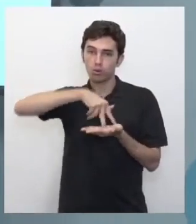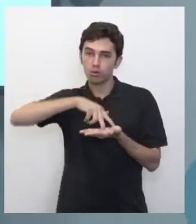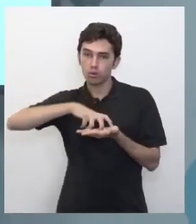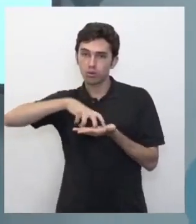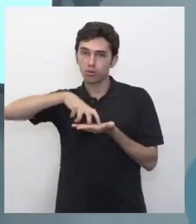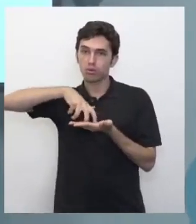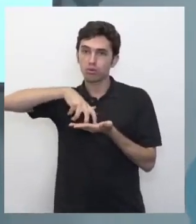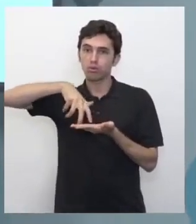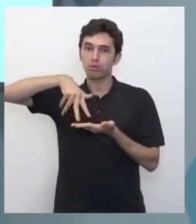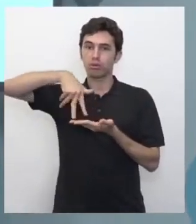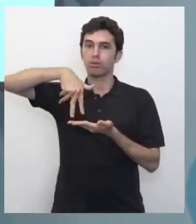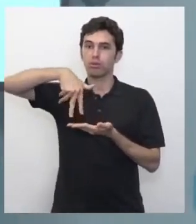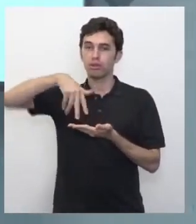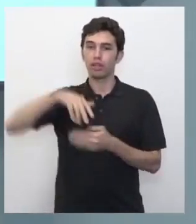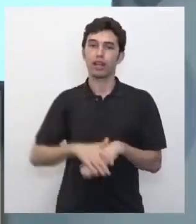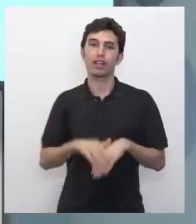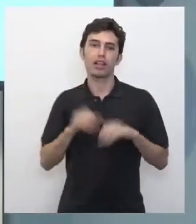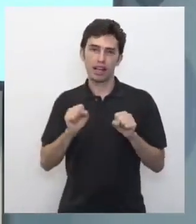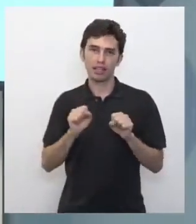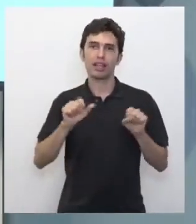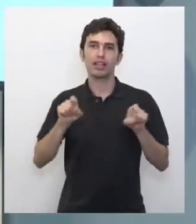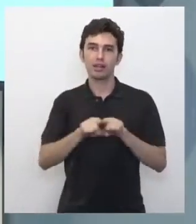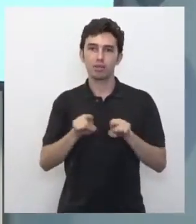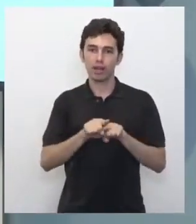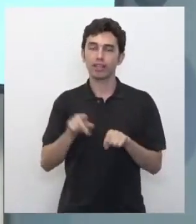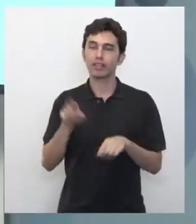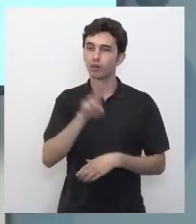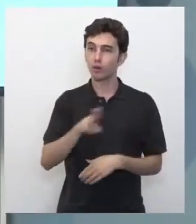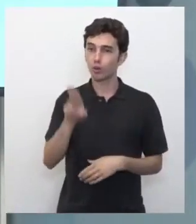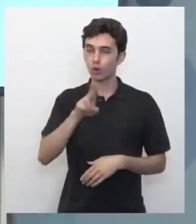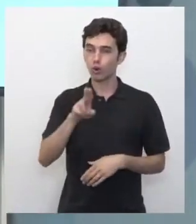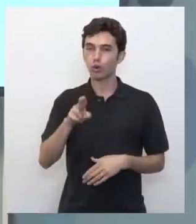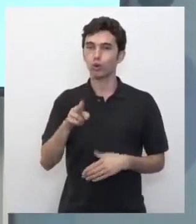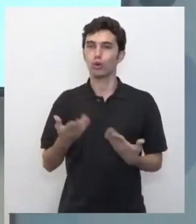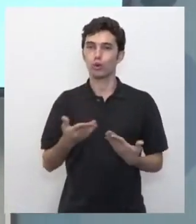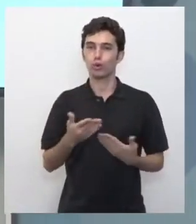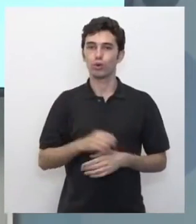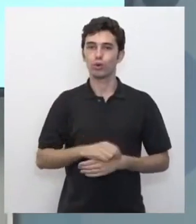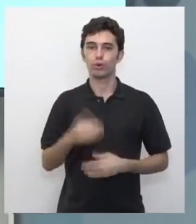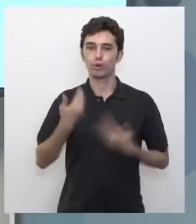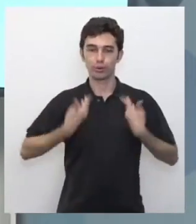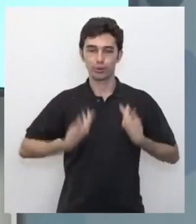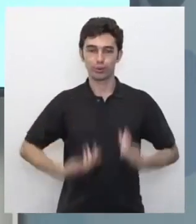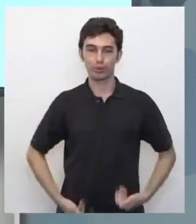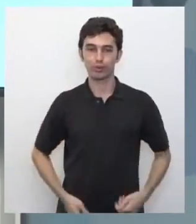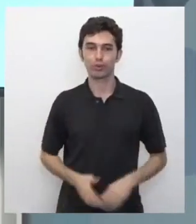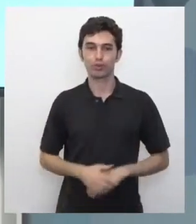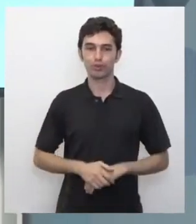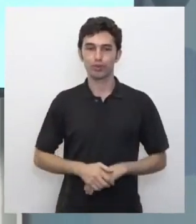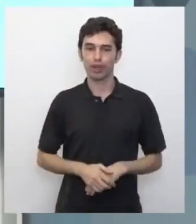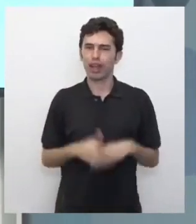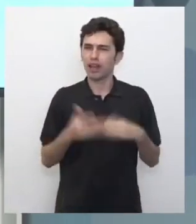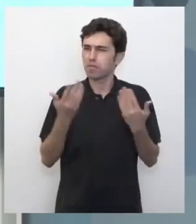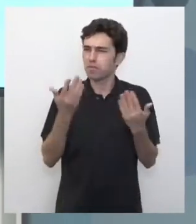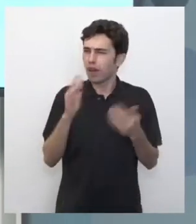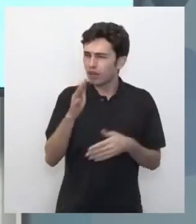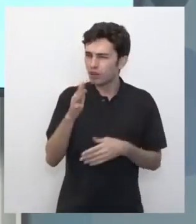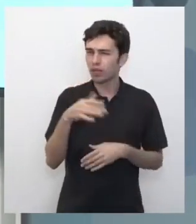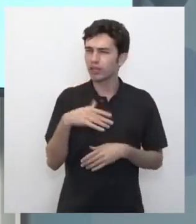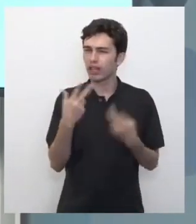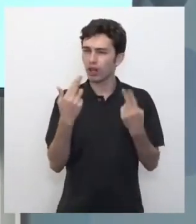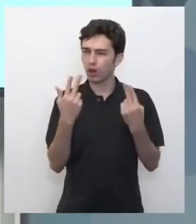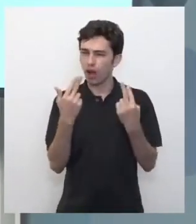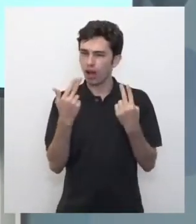o solo, eu estarei no plano baixo. Plano baixo. Bem interessante. Ótimo. É mais ou menos, né, como os planos, né, de uma